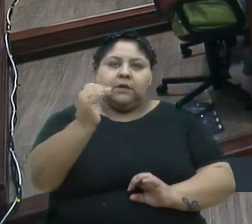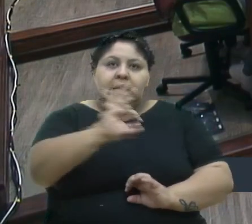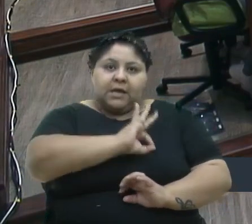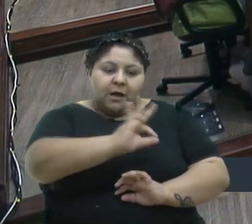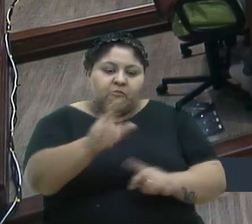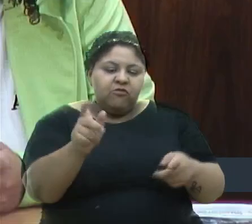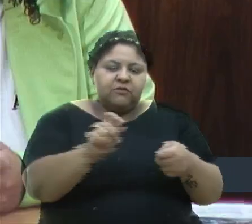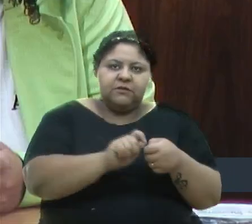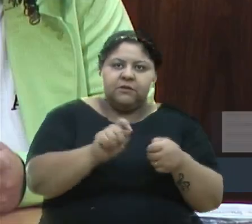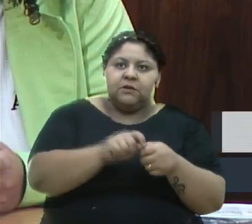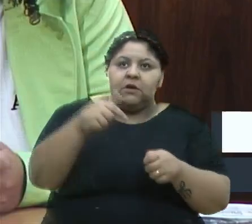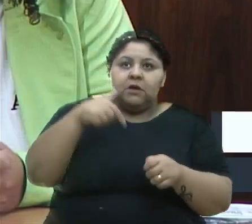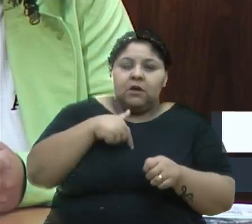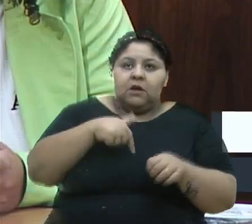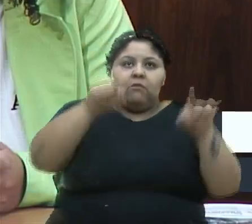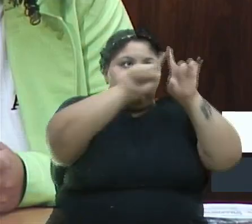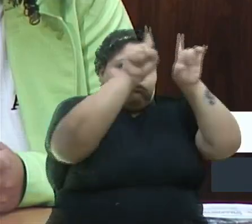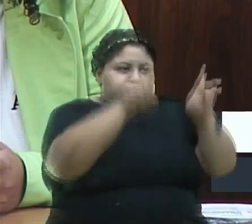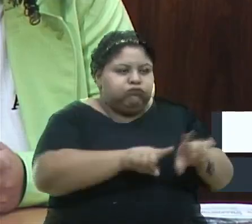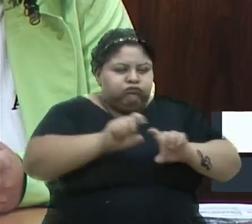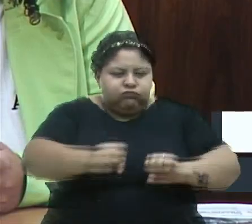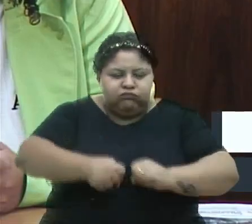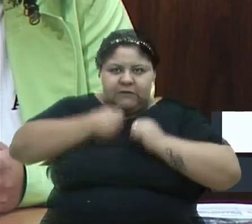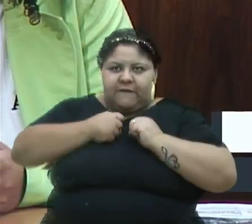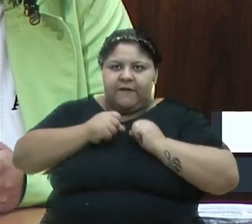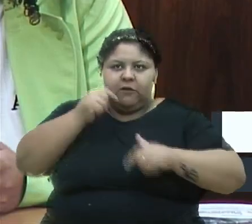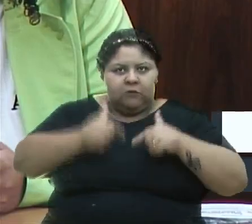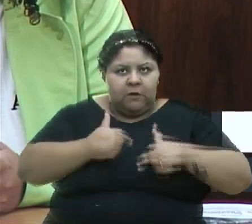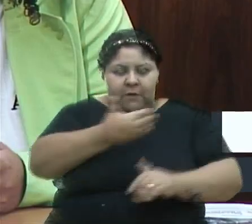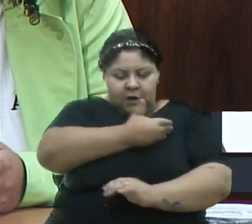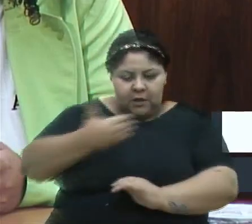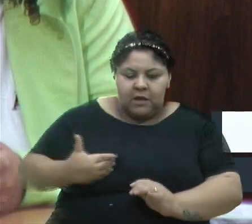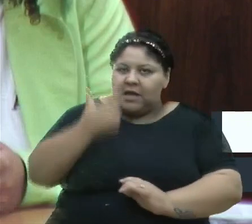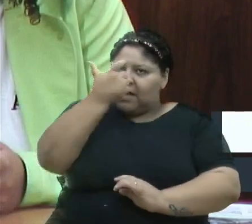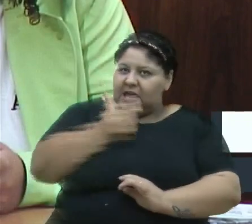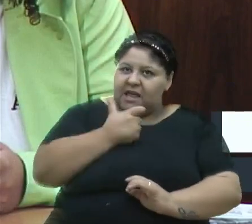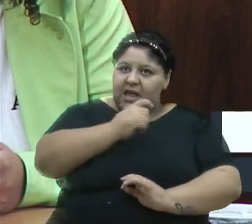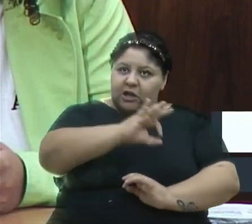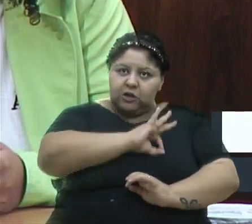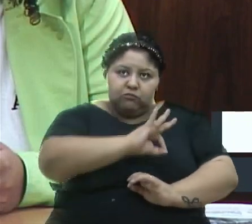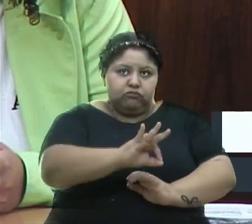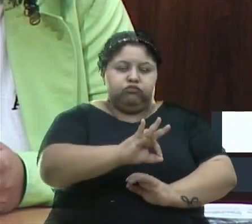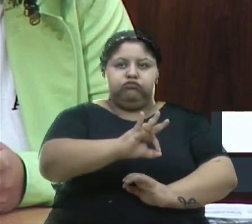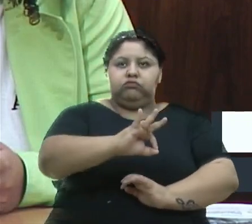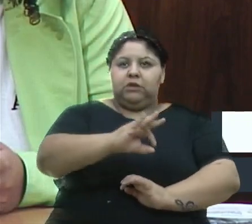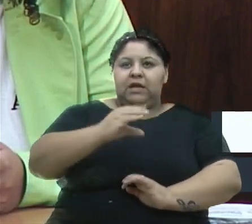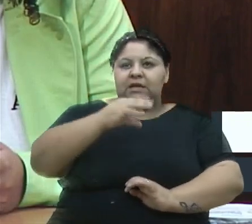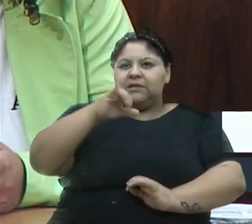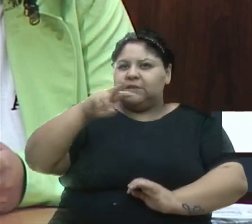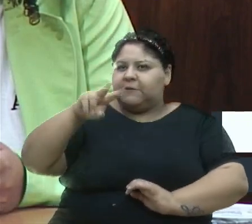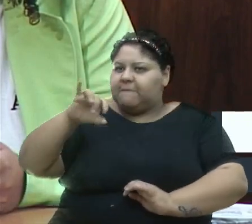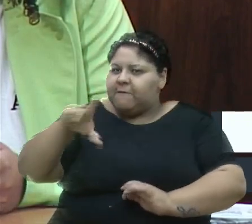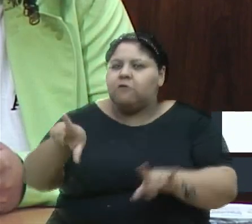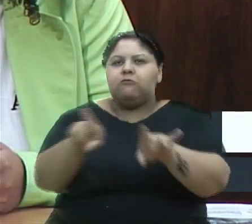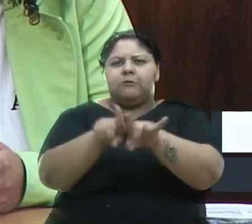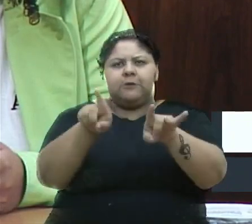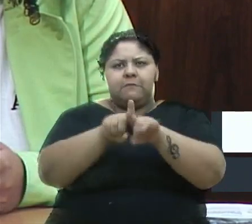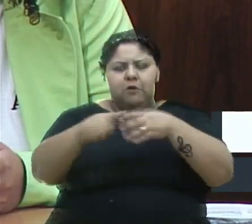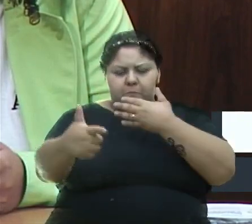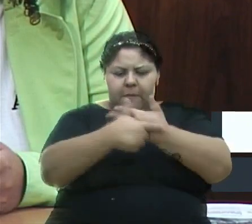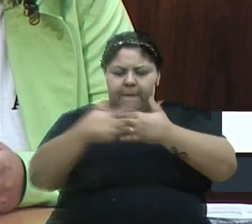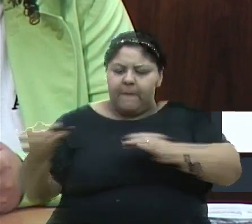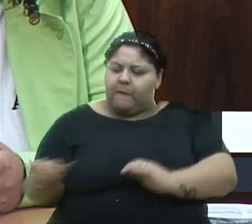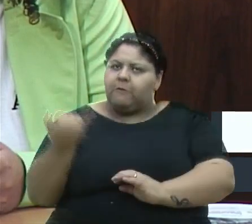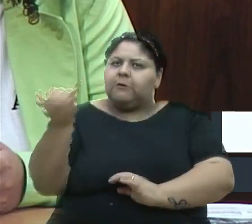fez. Eu sou servidor público, defendo o serviço público e acho que a polícia, a Brigada Militar, a Polícia Civil cumprem um papel importante, né,